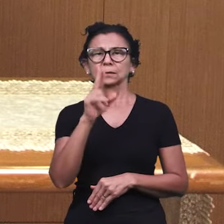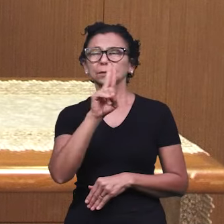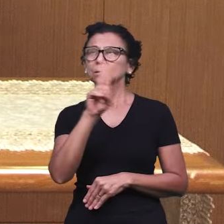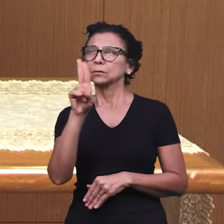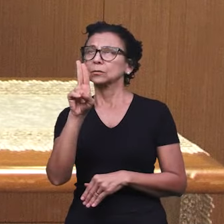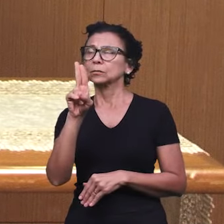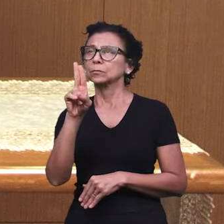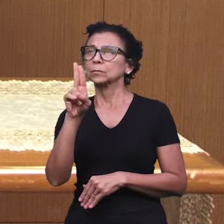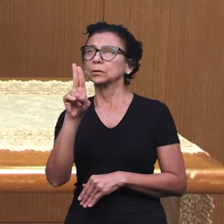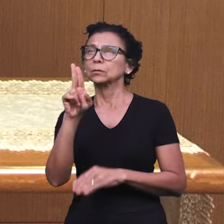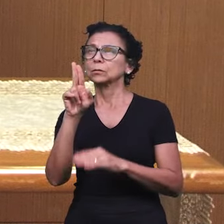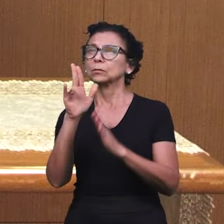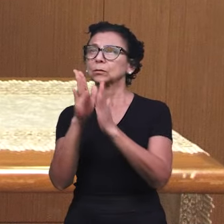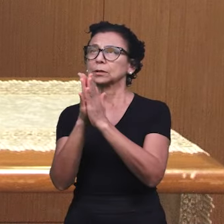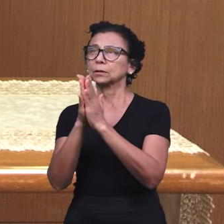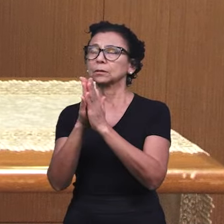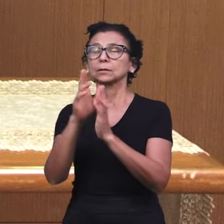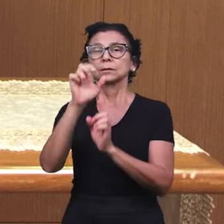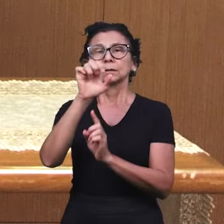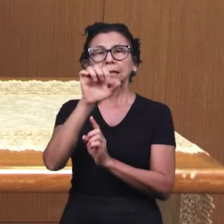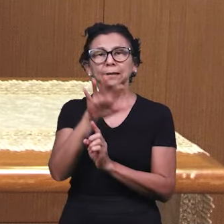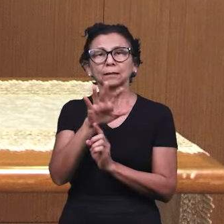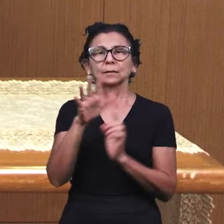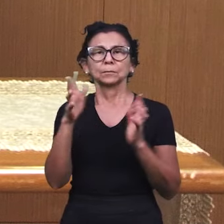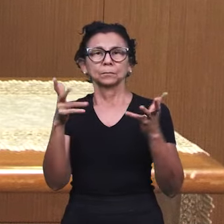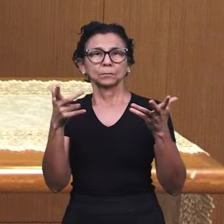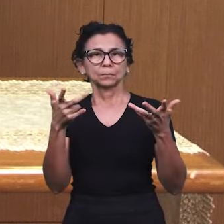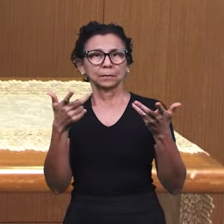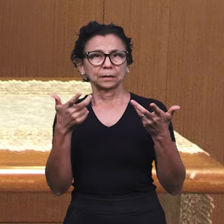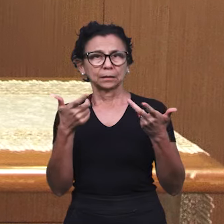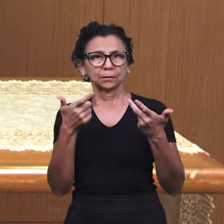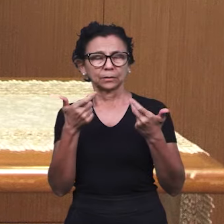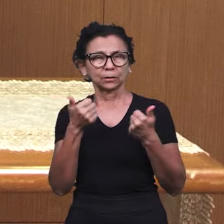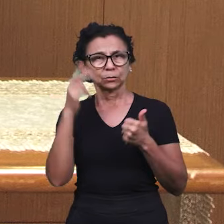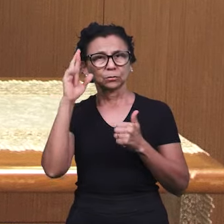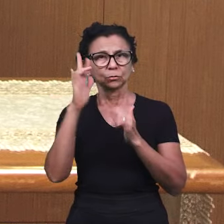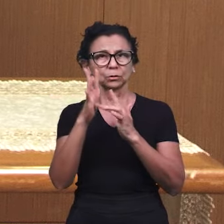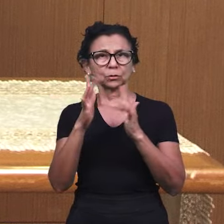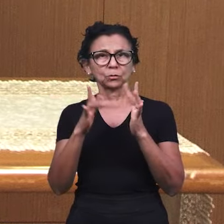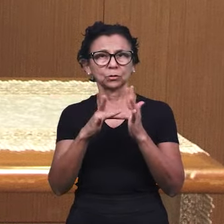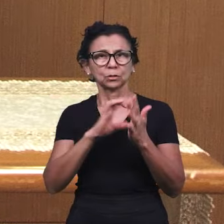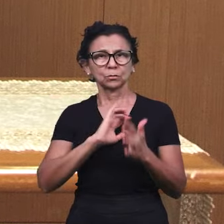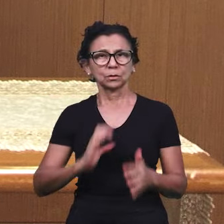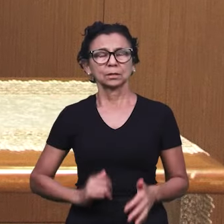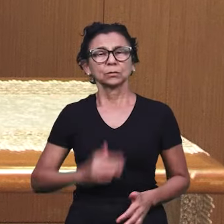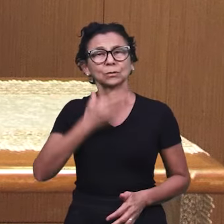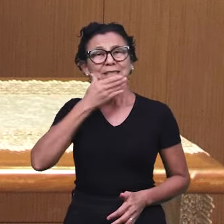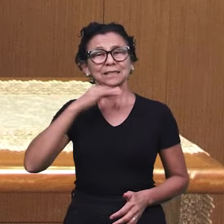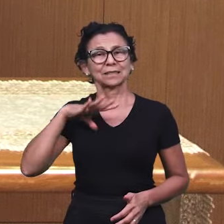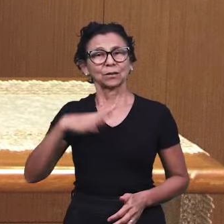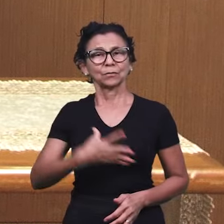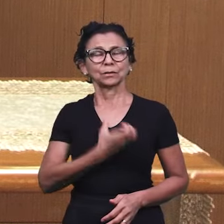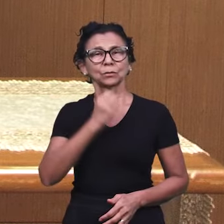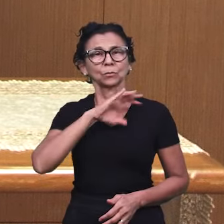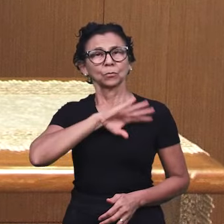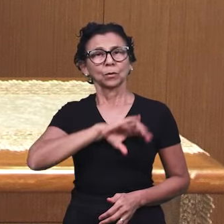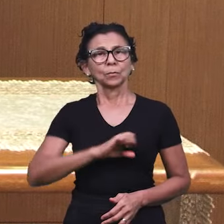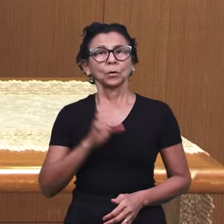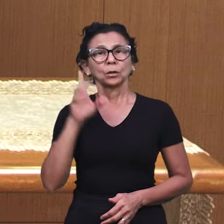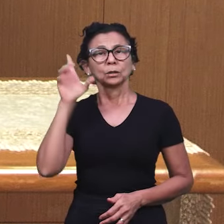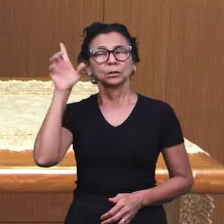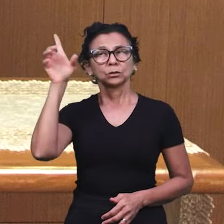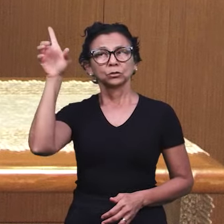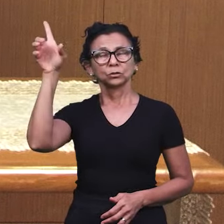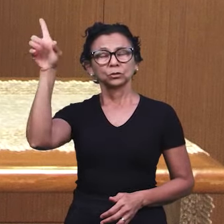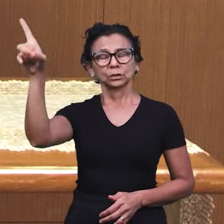nome dizemos que a graça maravilhosa e salvadora de Jesus, o amor